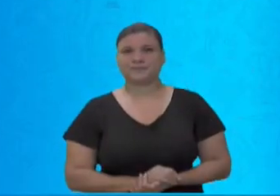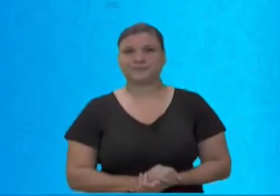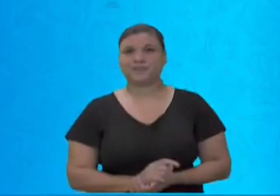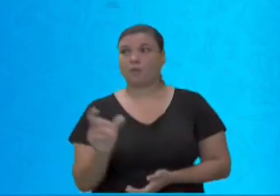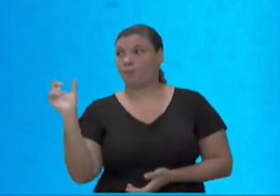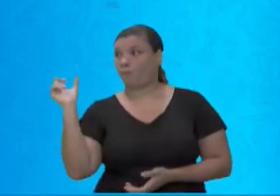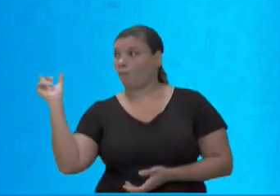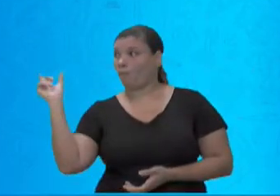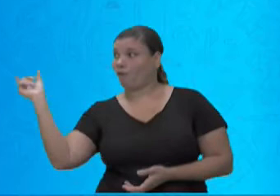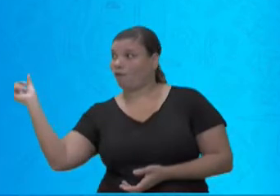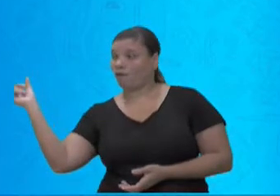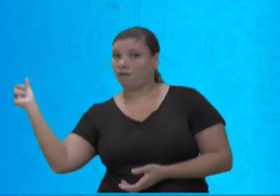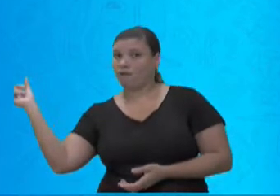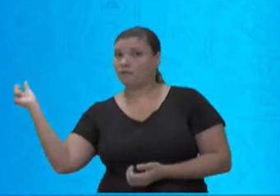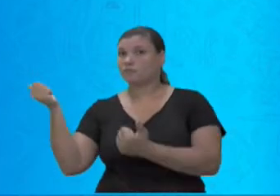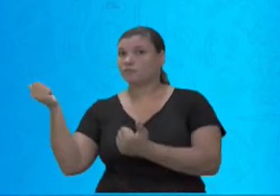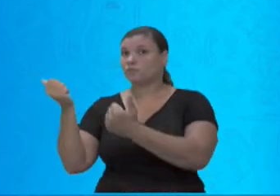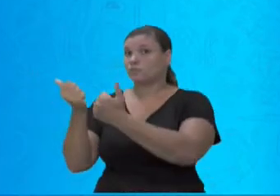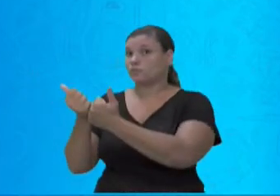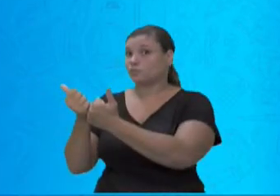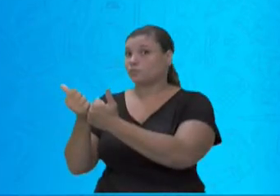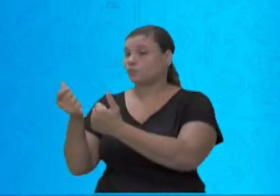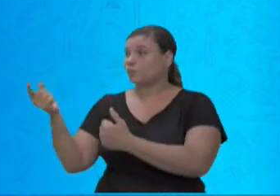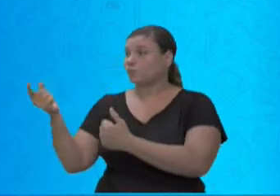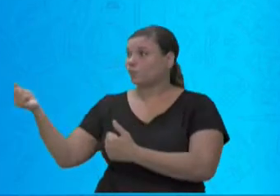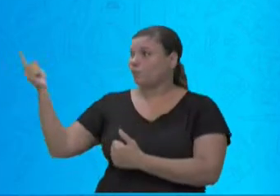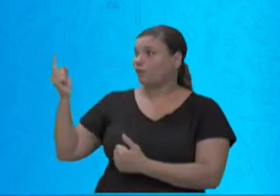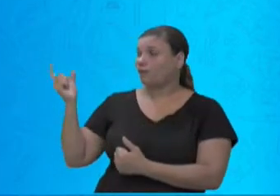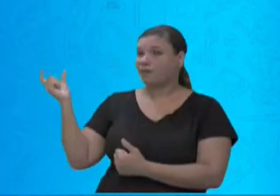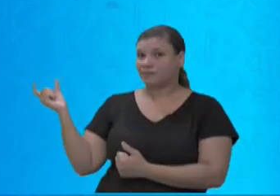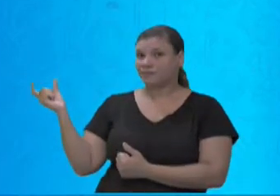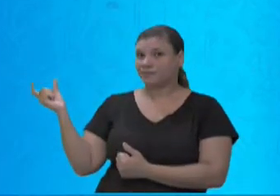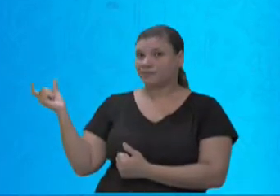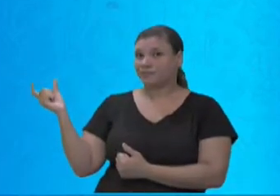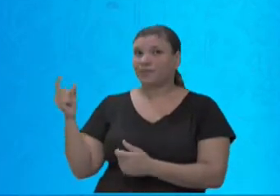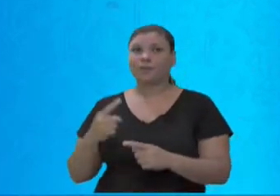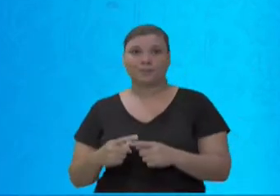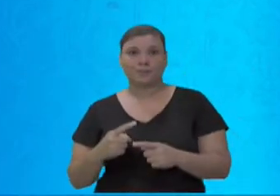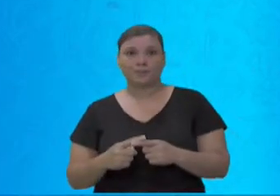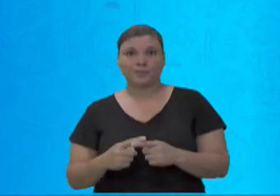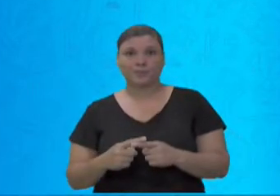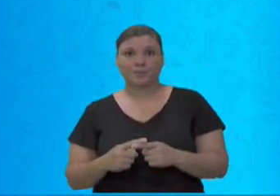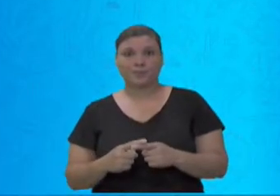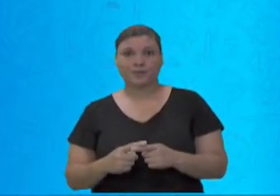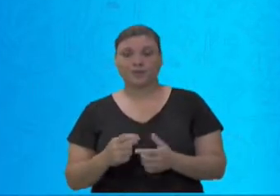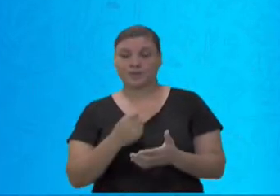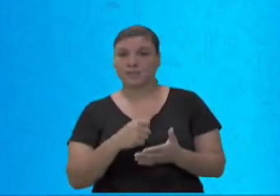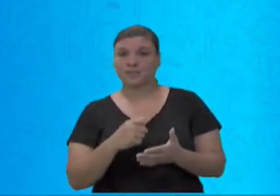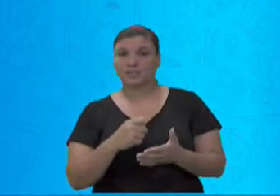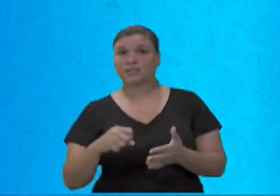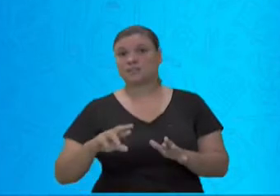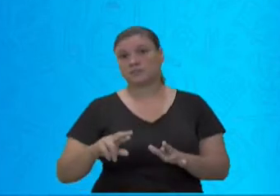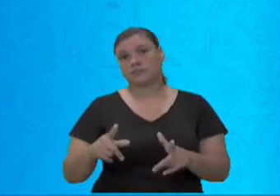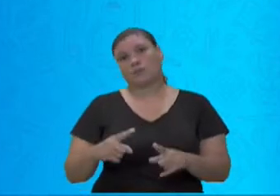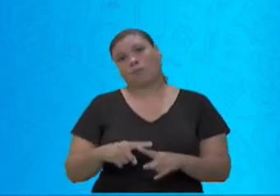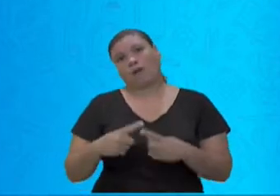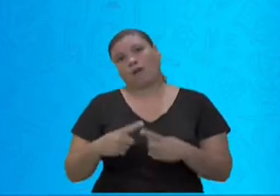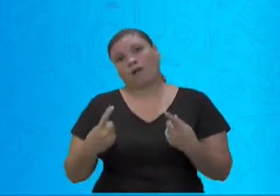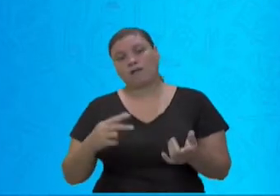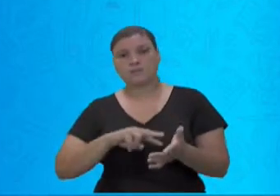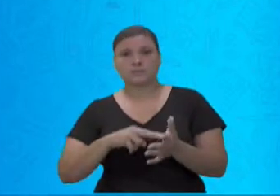ela pode ser substituída por muitos, ela sempre flexionará para o plural.